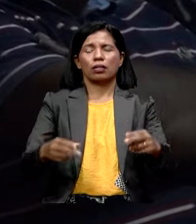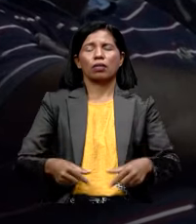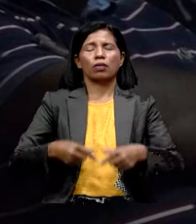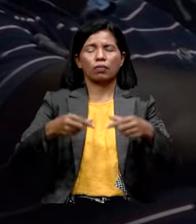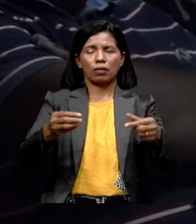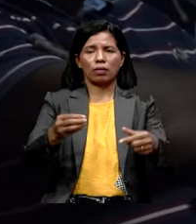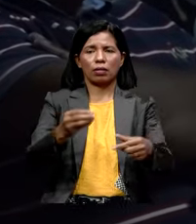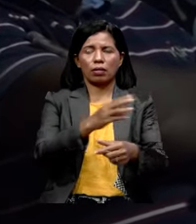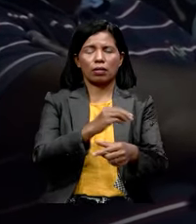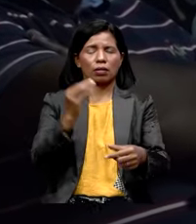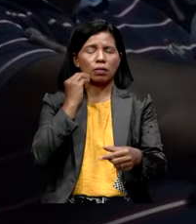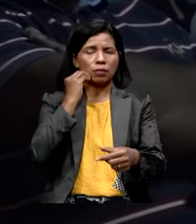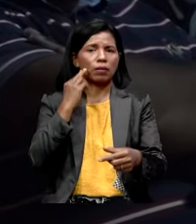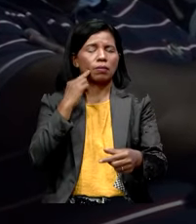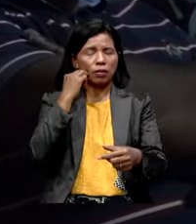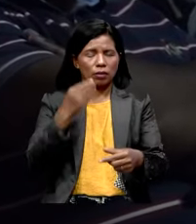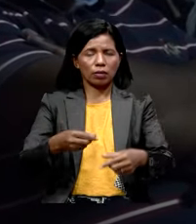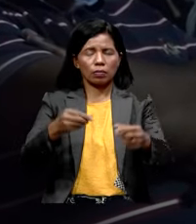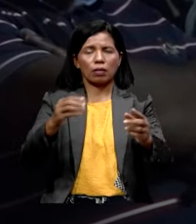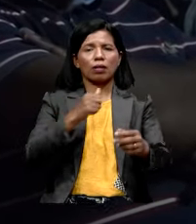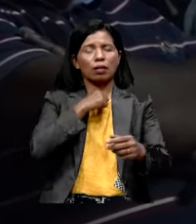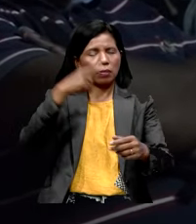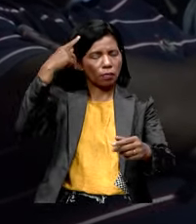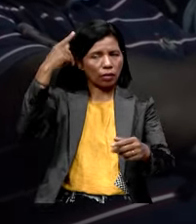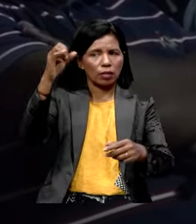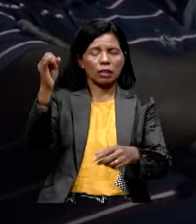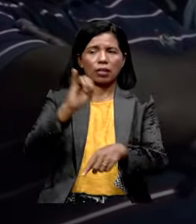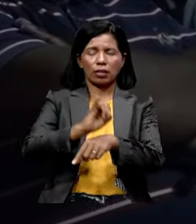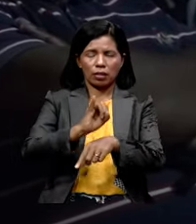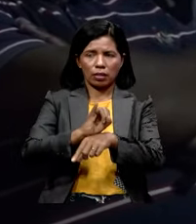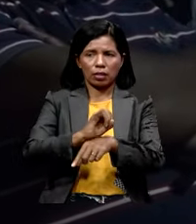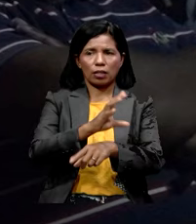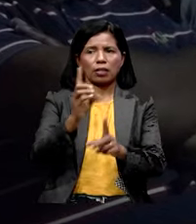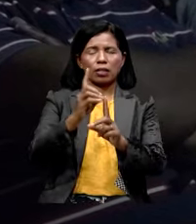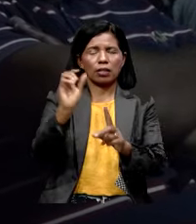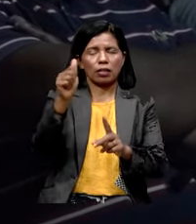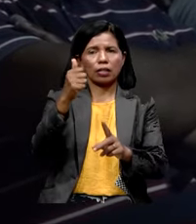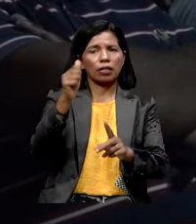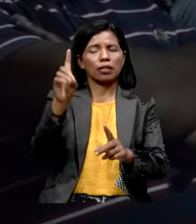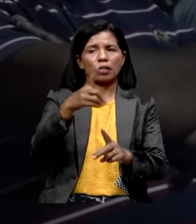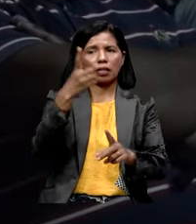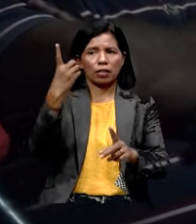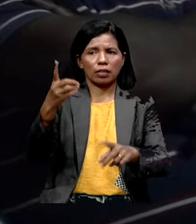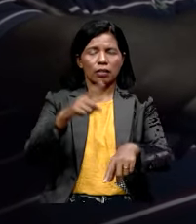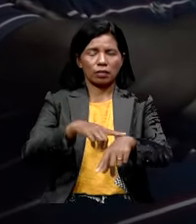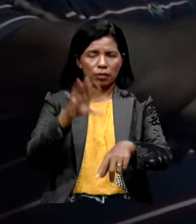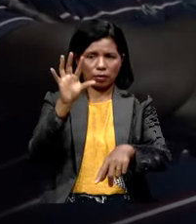pa sua santidade Papa Francisco, hija catedral ni hoy ni día 10 de Adersan, a sus 9